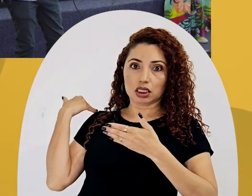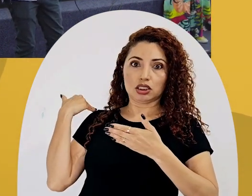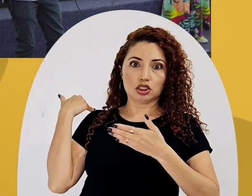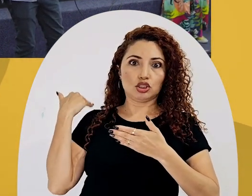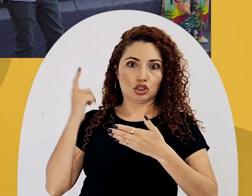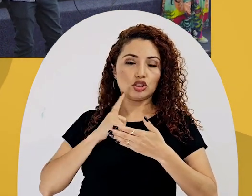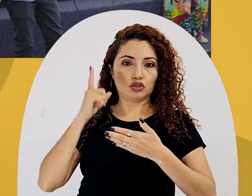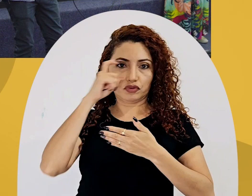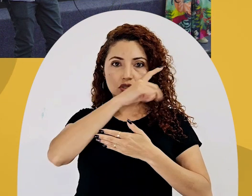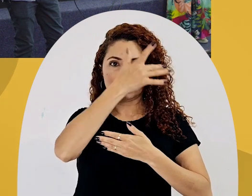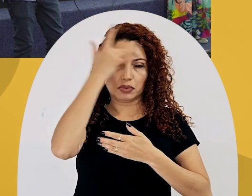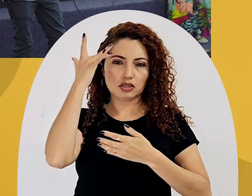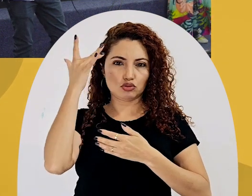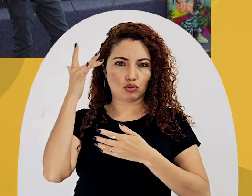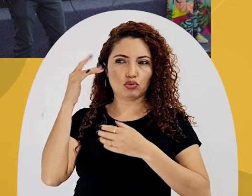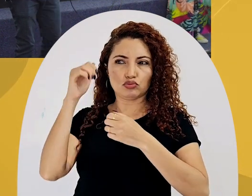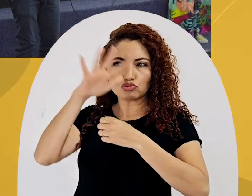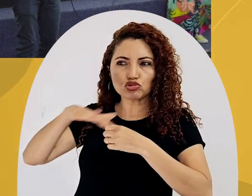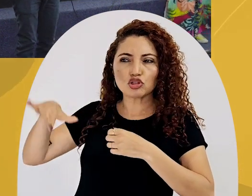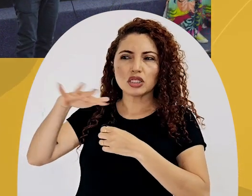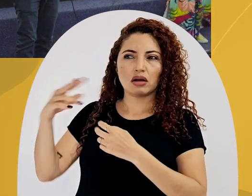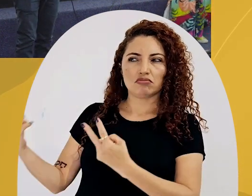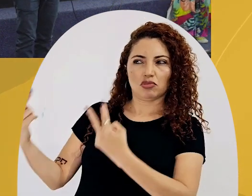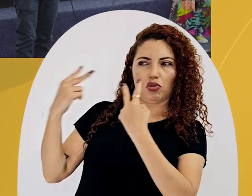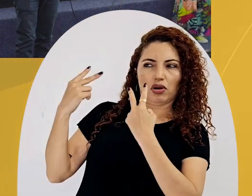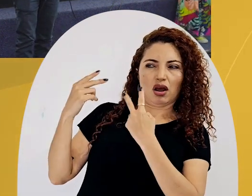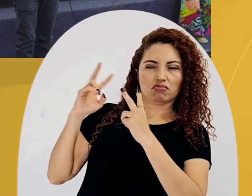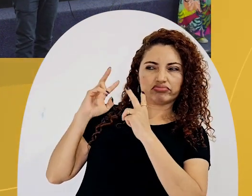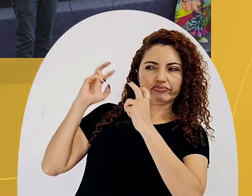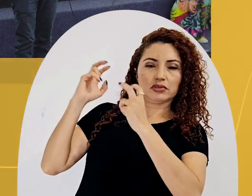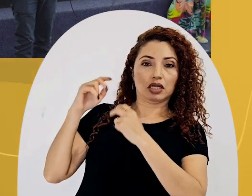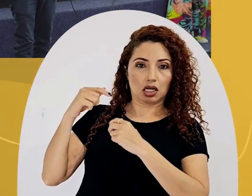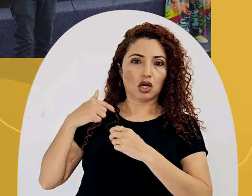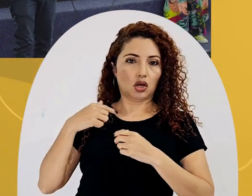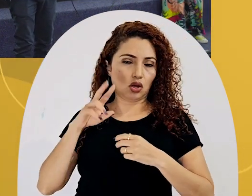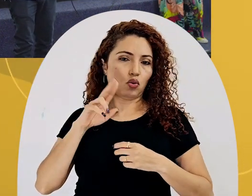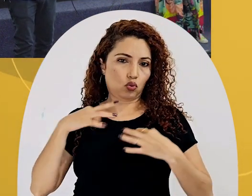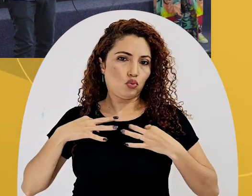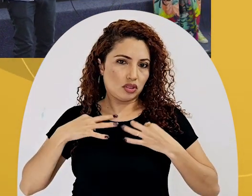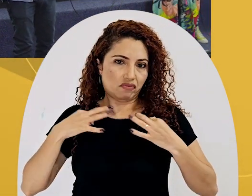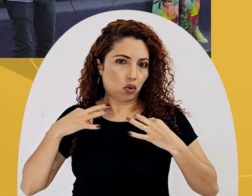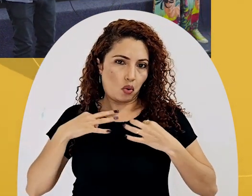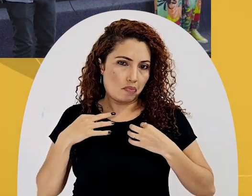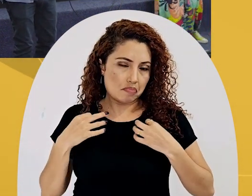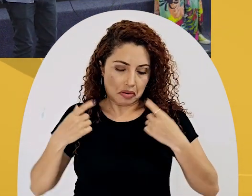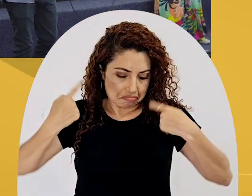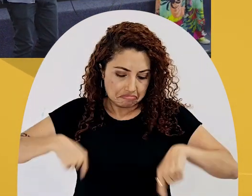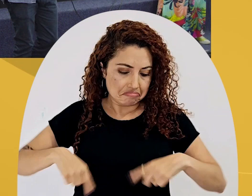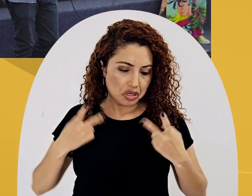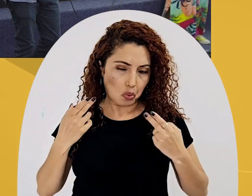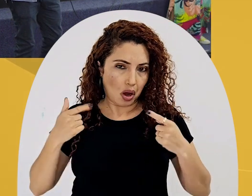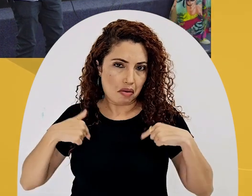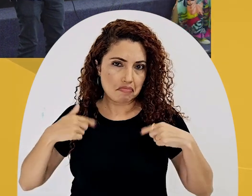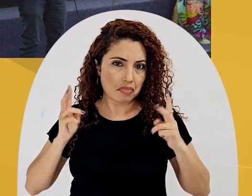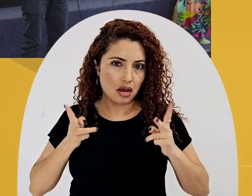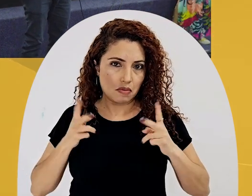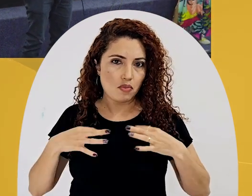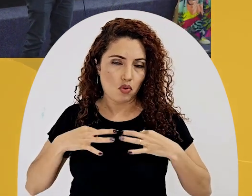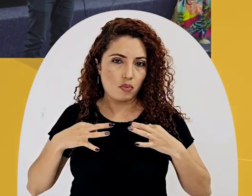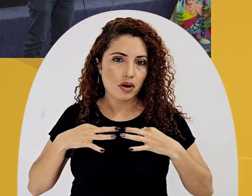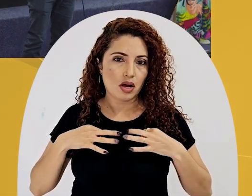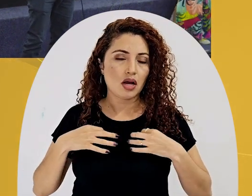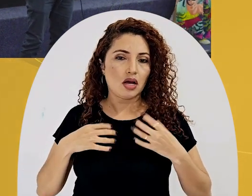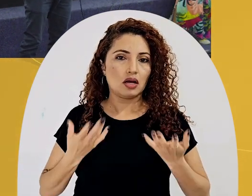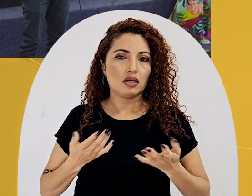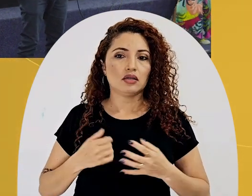eu era lido, né? Para a sociedade, eu tinha uma aparência, né? Embora eu me vestisse já dessa forma que vocês estão vendo,